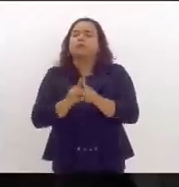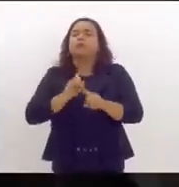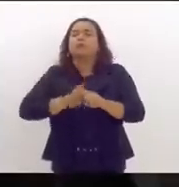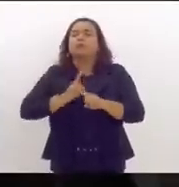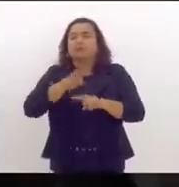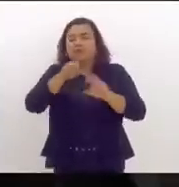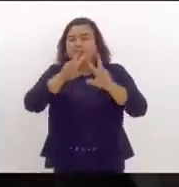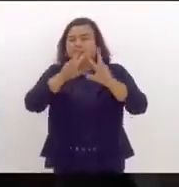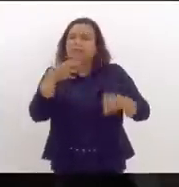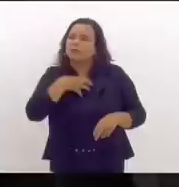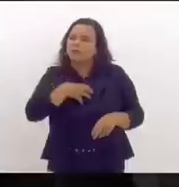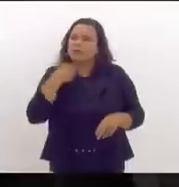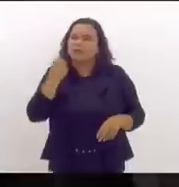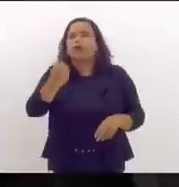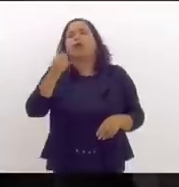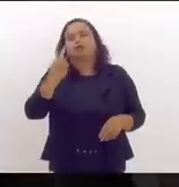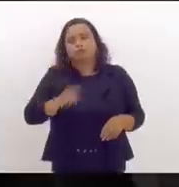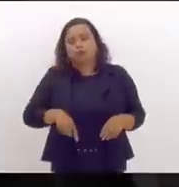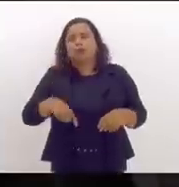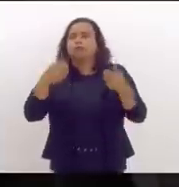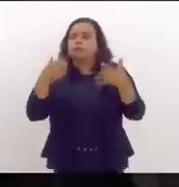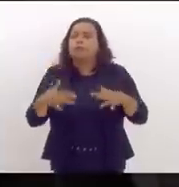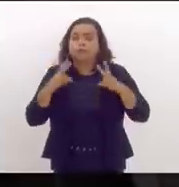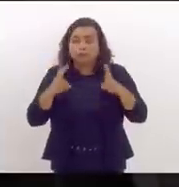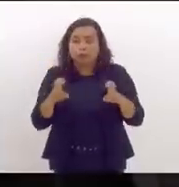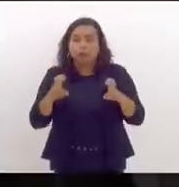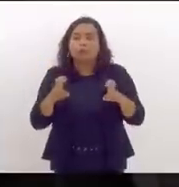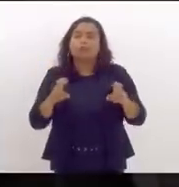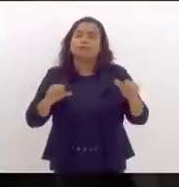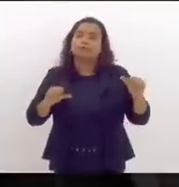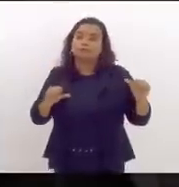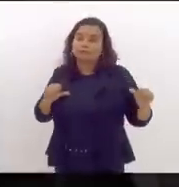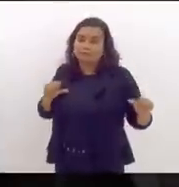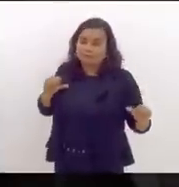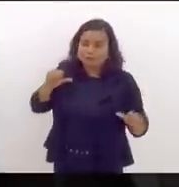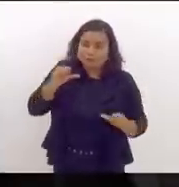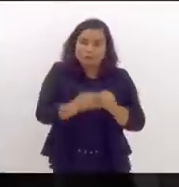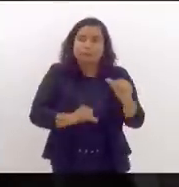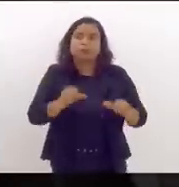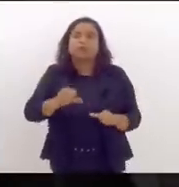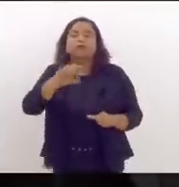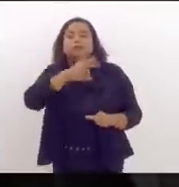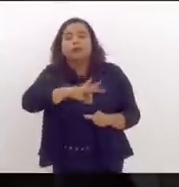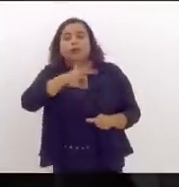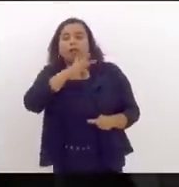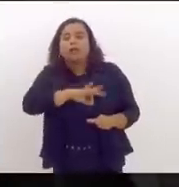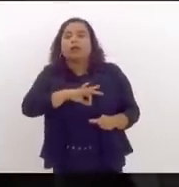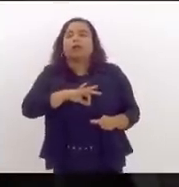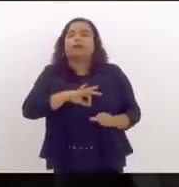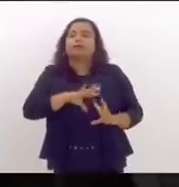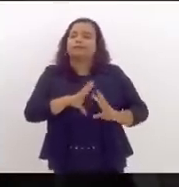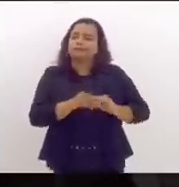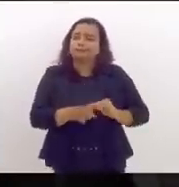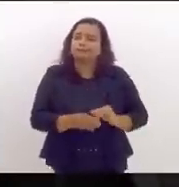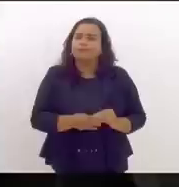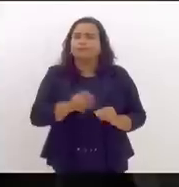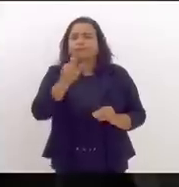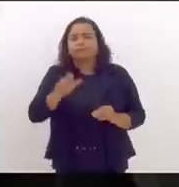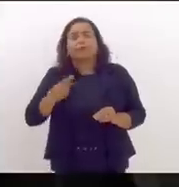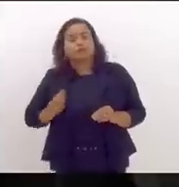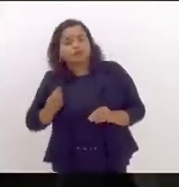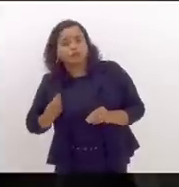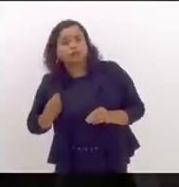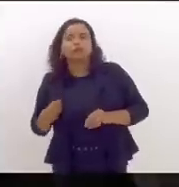muito sensível trata de reposição do salário dos Servidores ativos